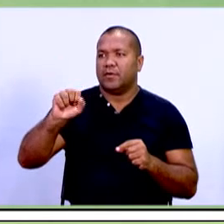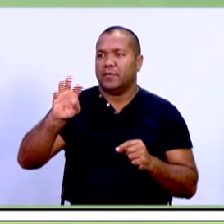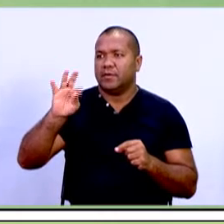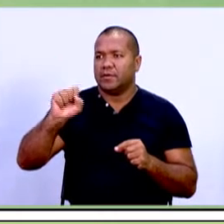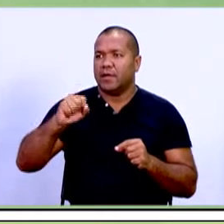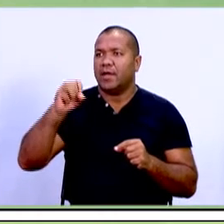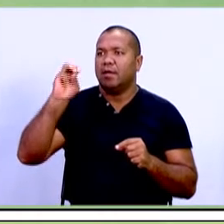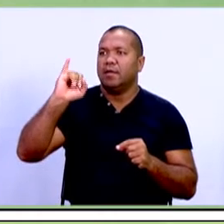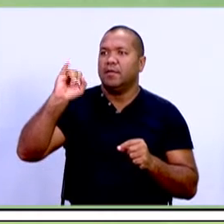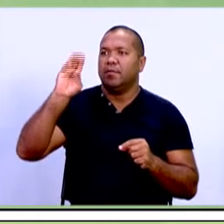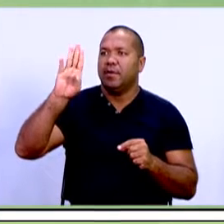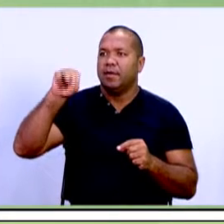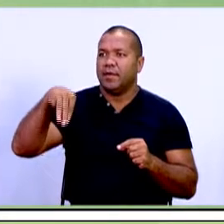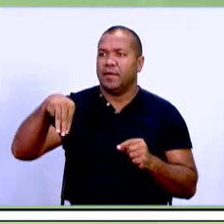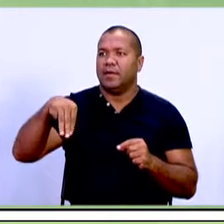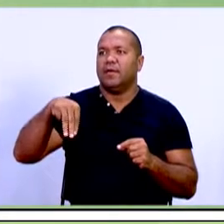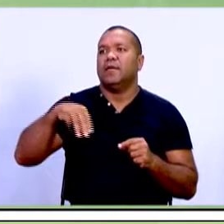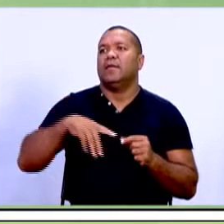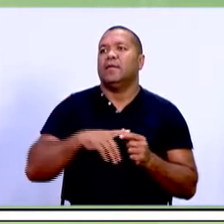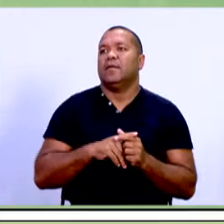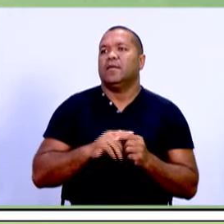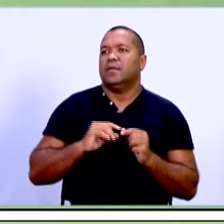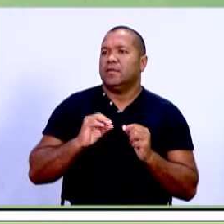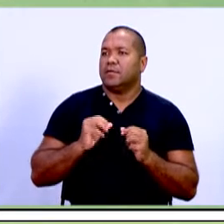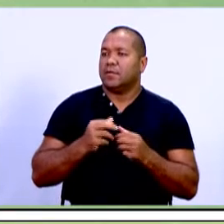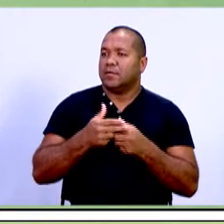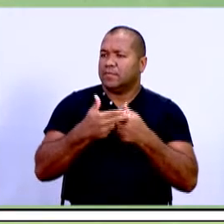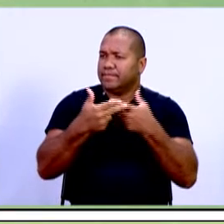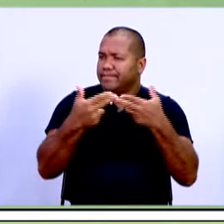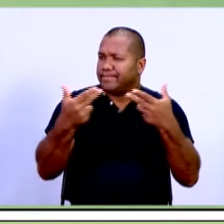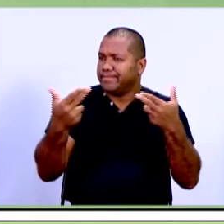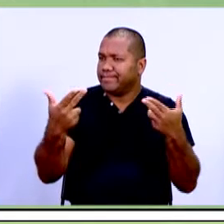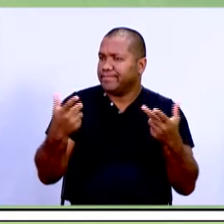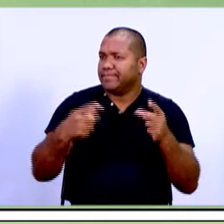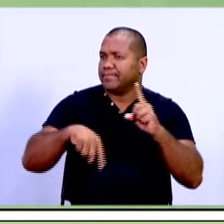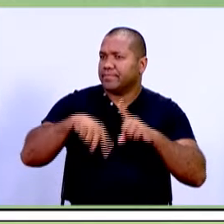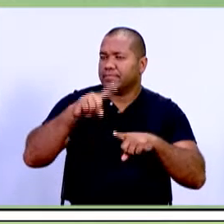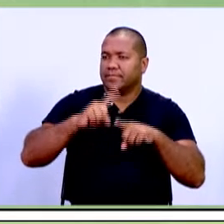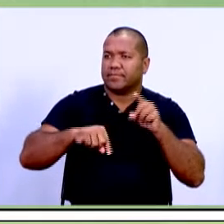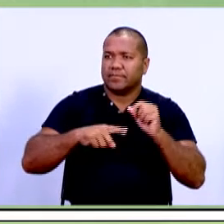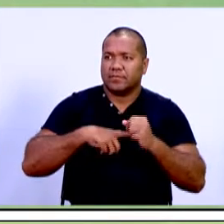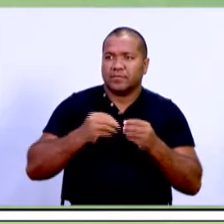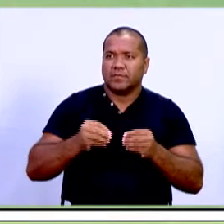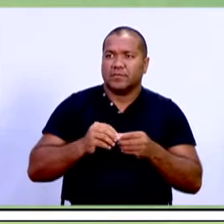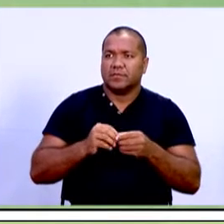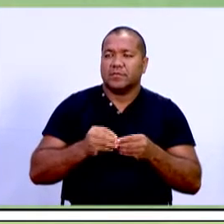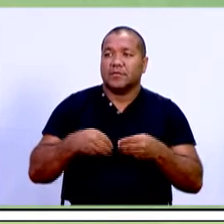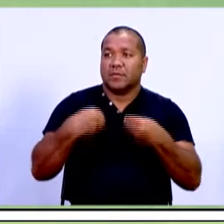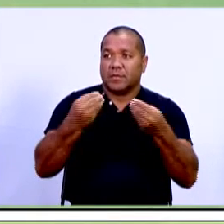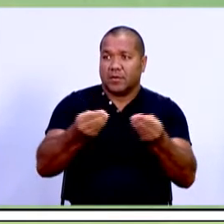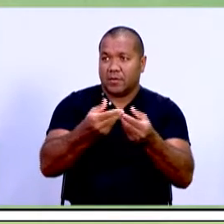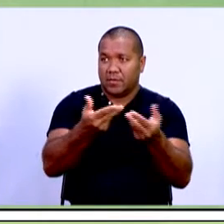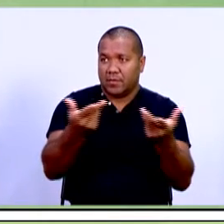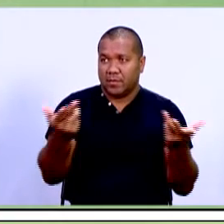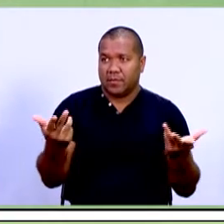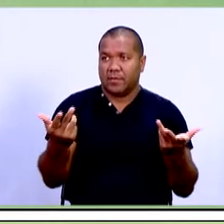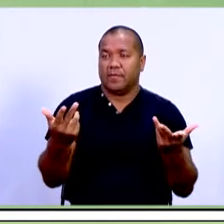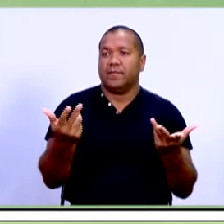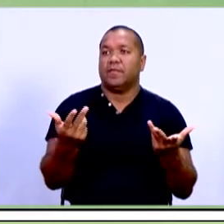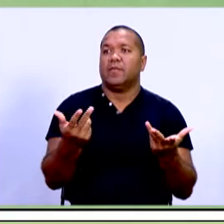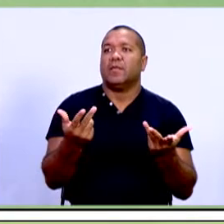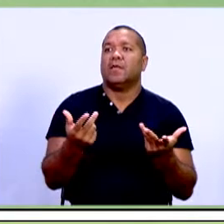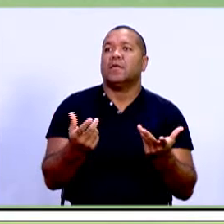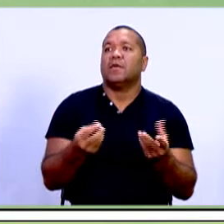IBM. Então, existem inúmeras ferramentas de BI disponíveis, mas, como eu mencionei,